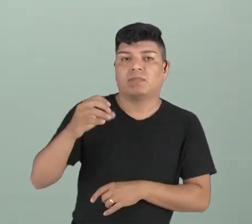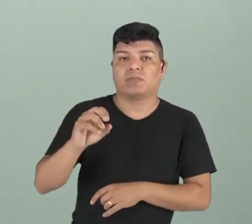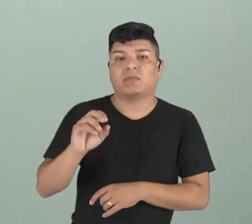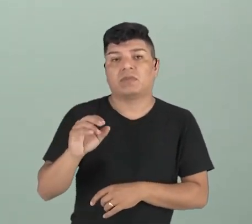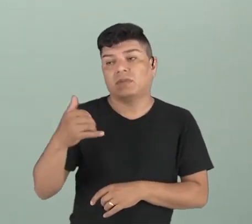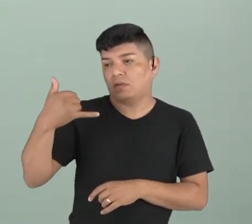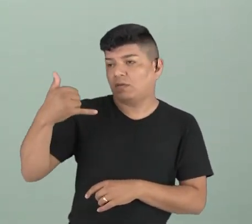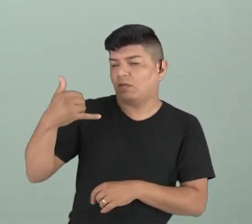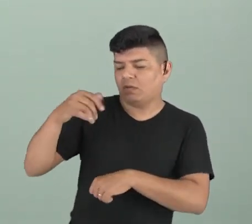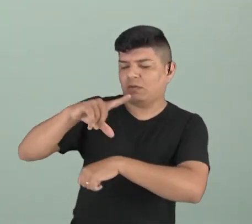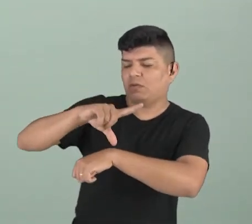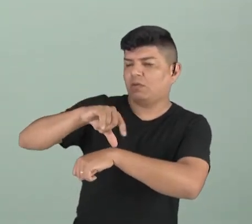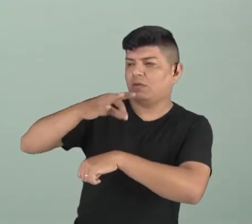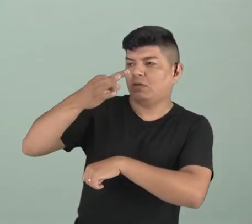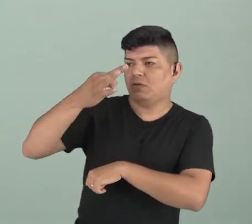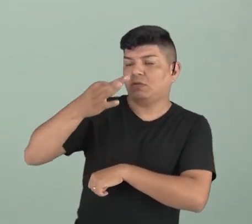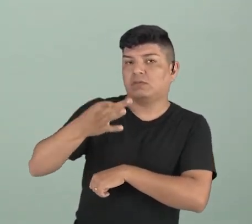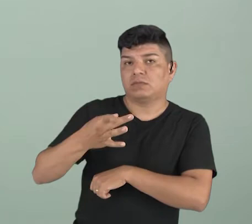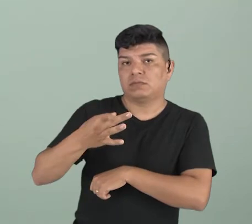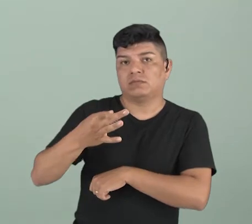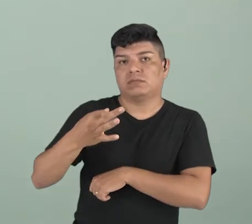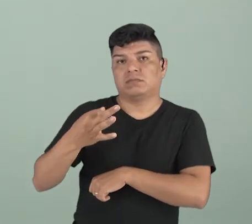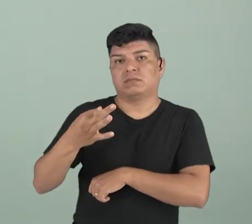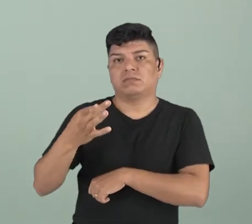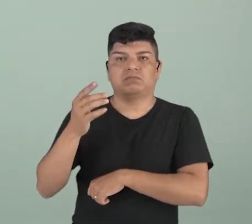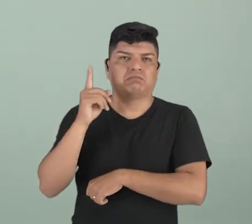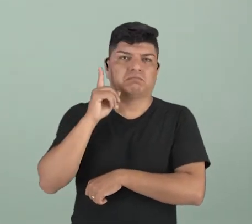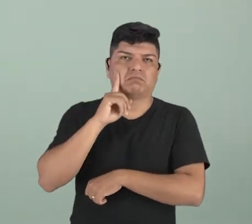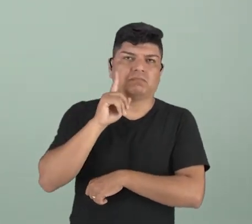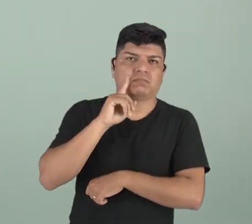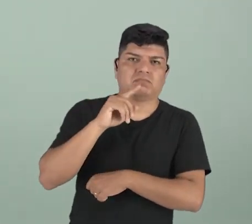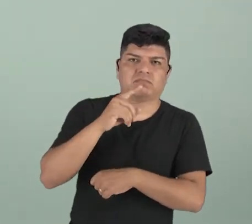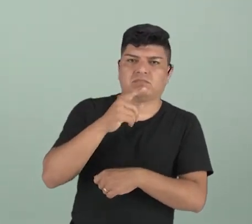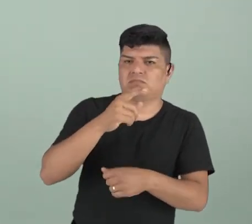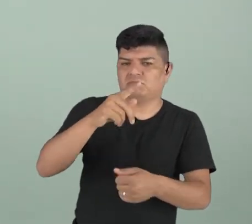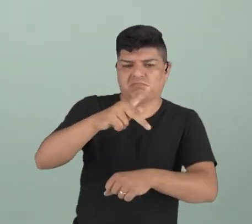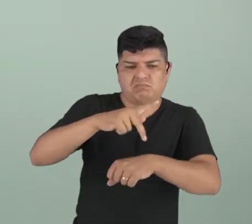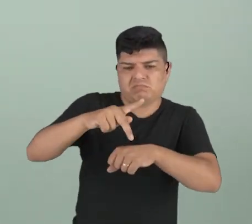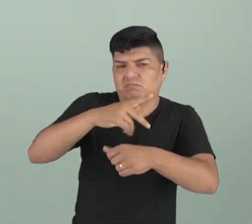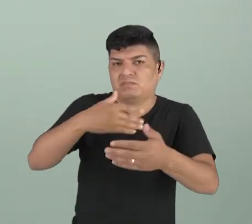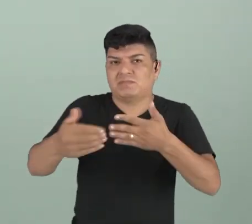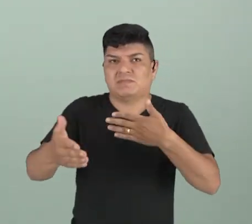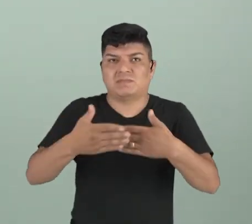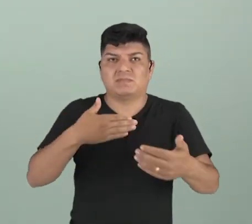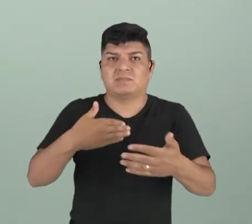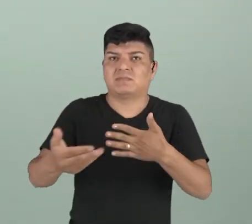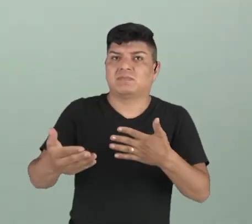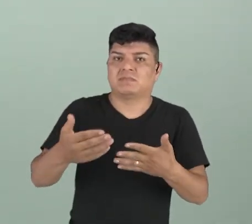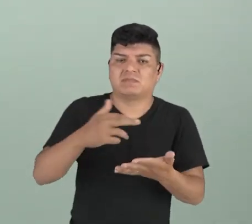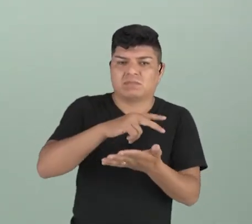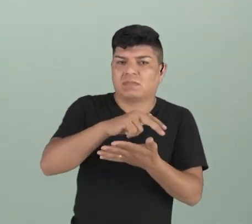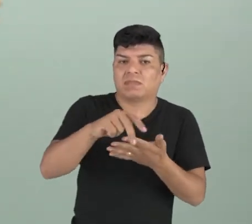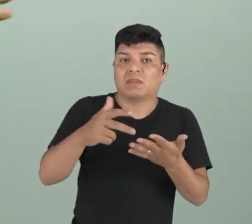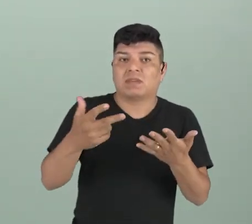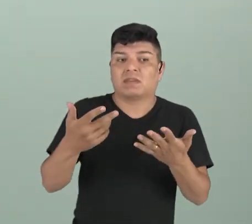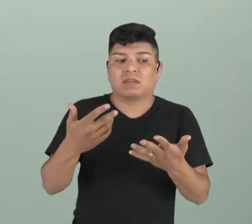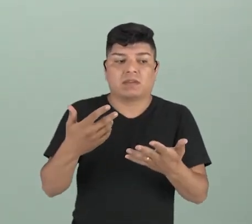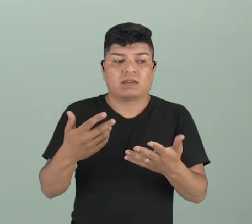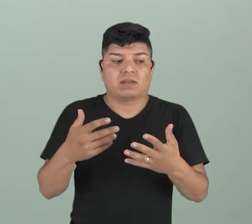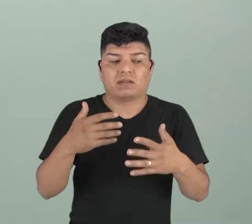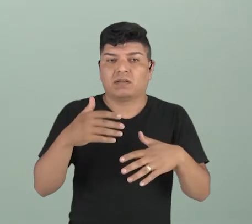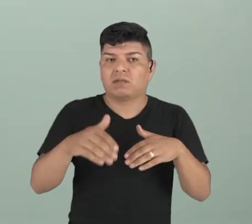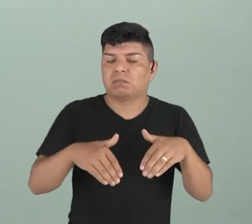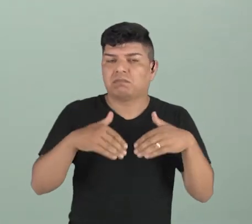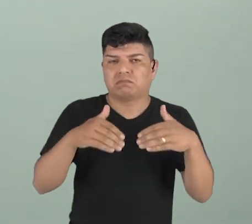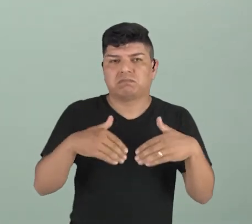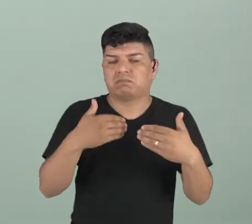e verificar o horário, seja de Nova York, de Genebra, Dubai, Pequim, Sydney, na Austrália, qualquer horário